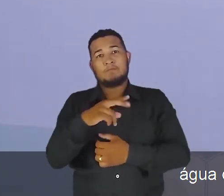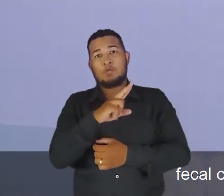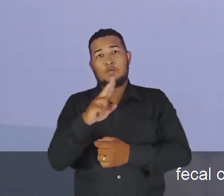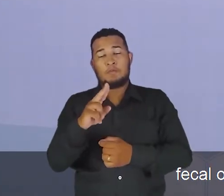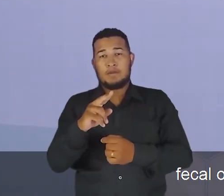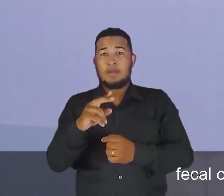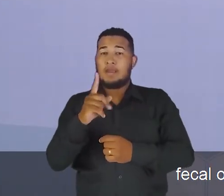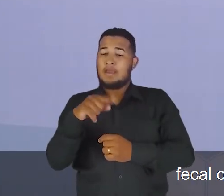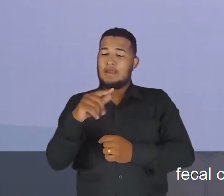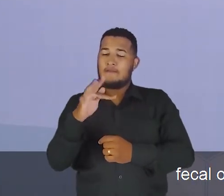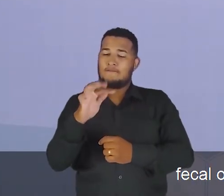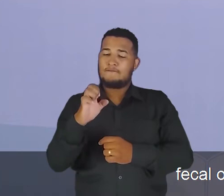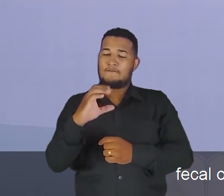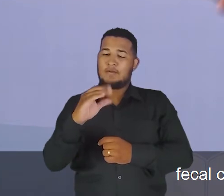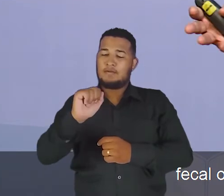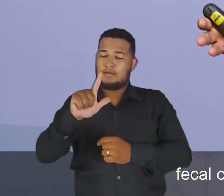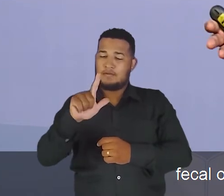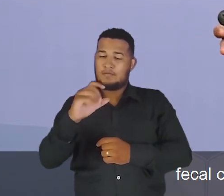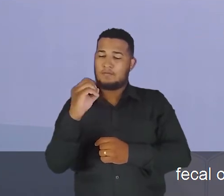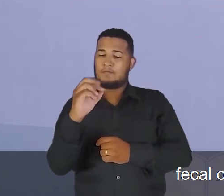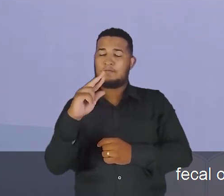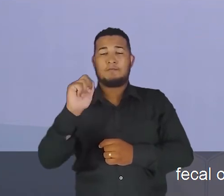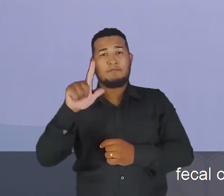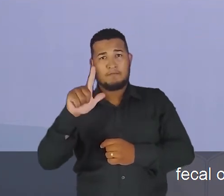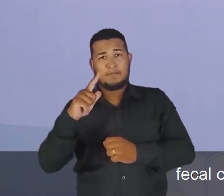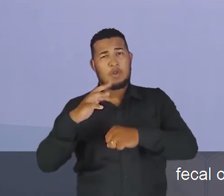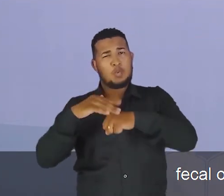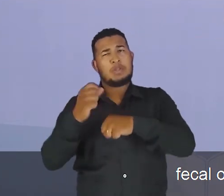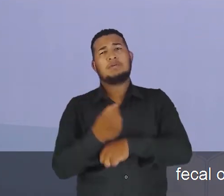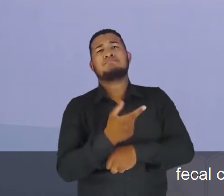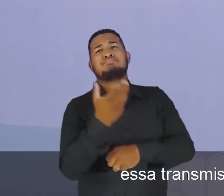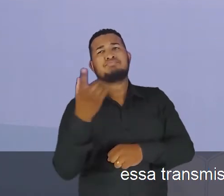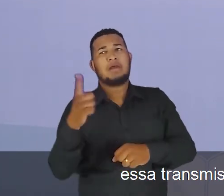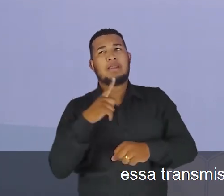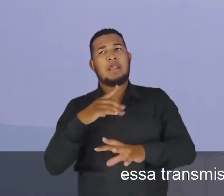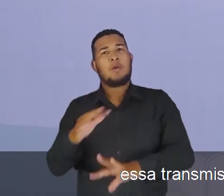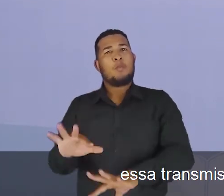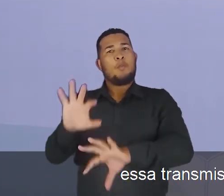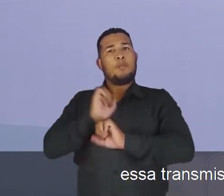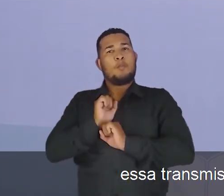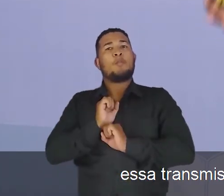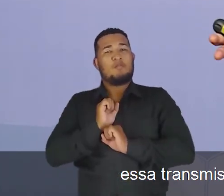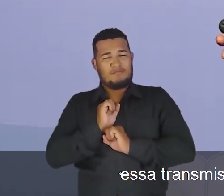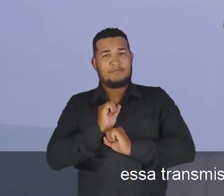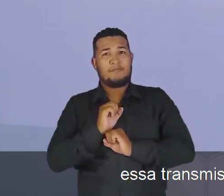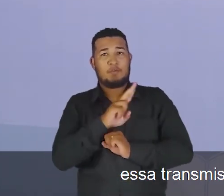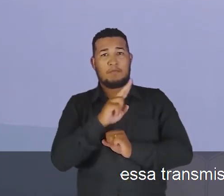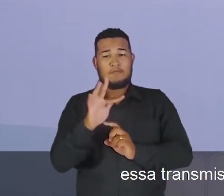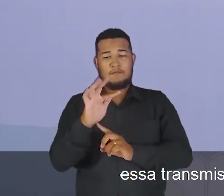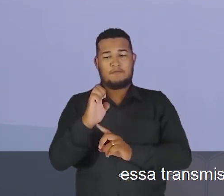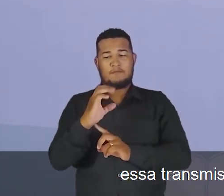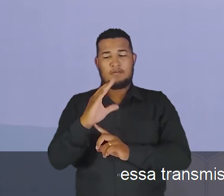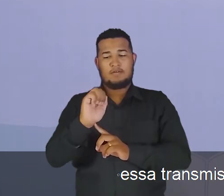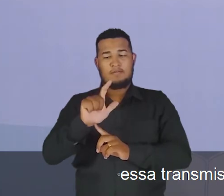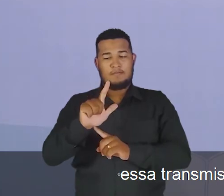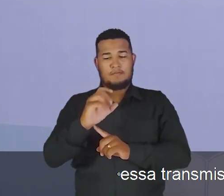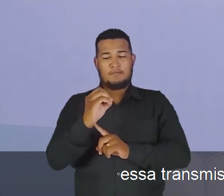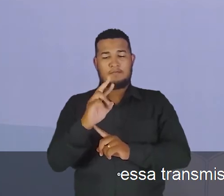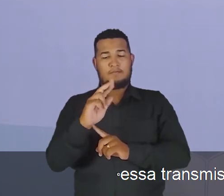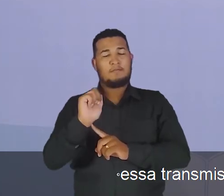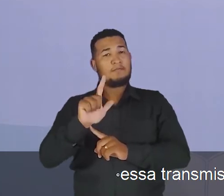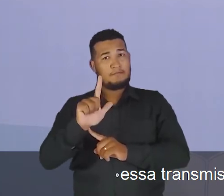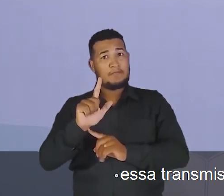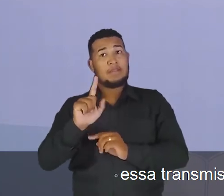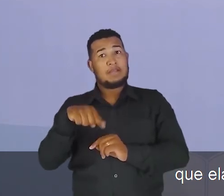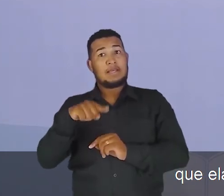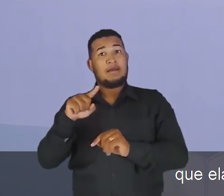transmissão fecal oral e várias das doenças que eu vou apresentar para você possuem essa transmissão fecal oral, inclusive a cólera. Então a cólera é